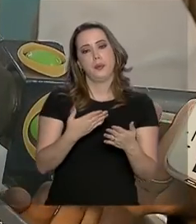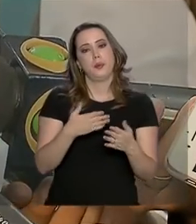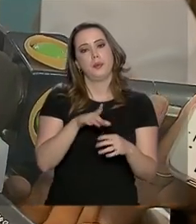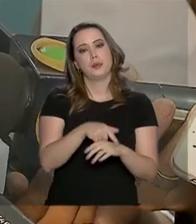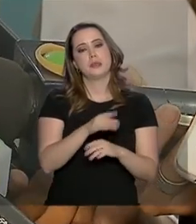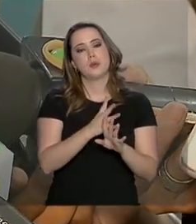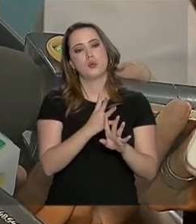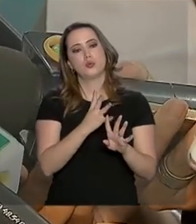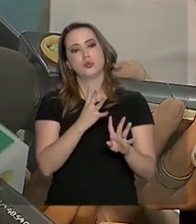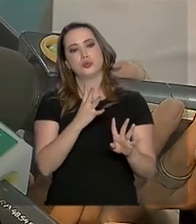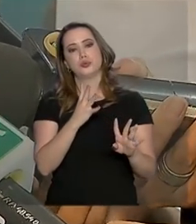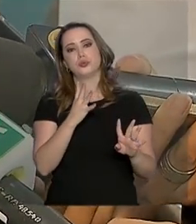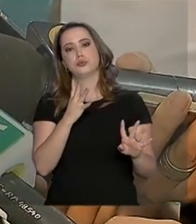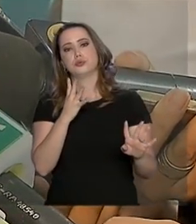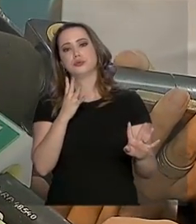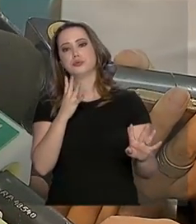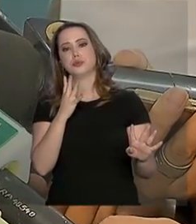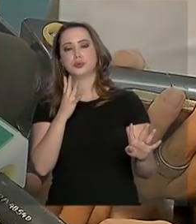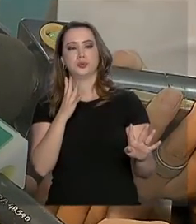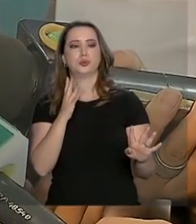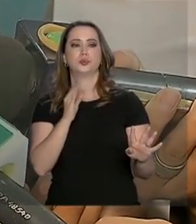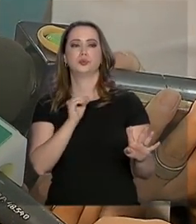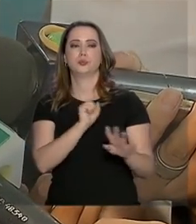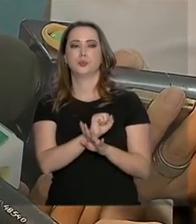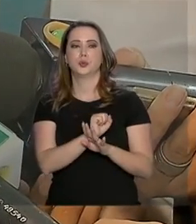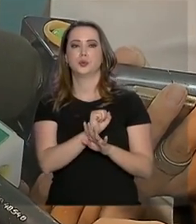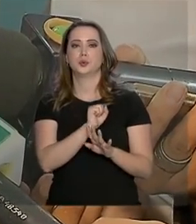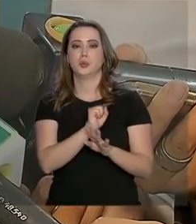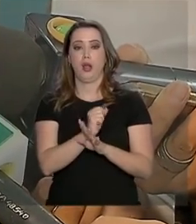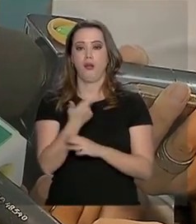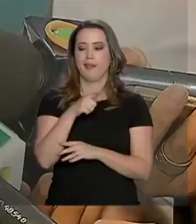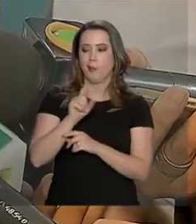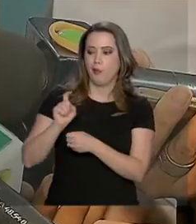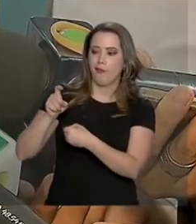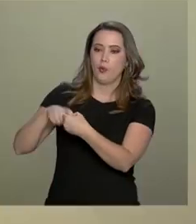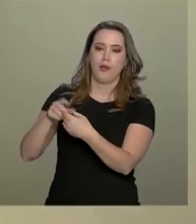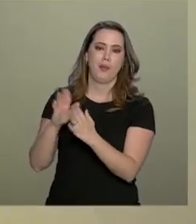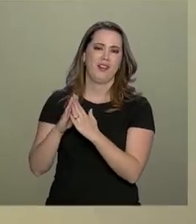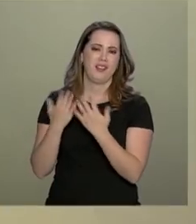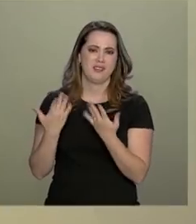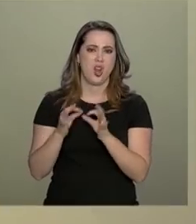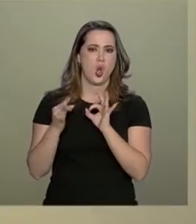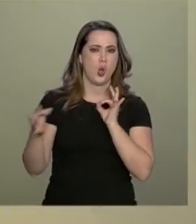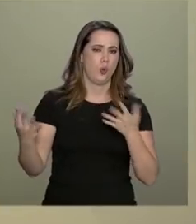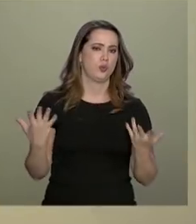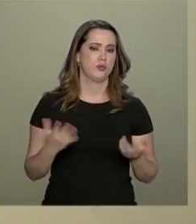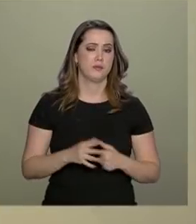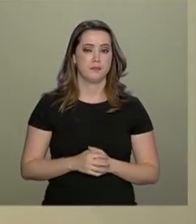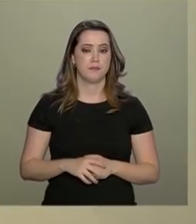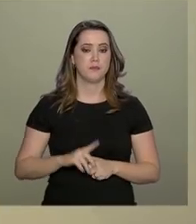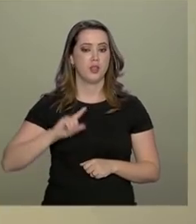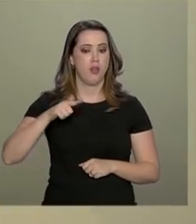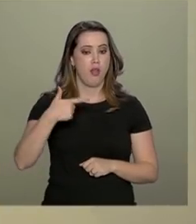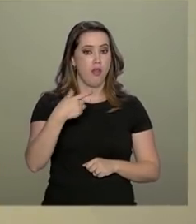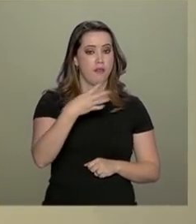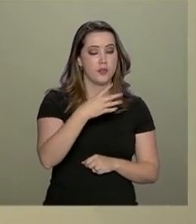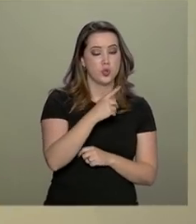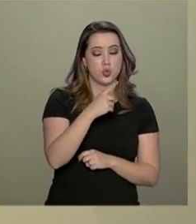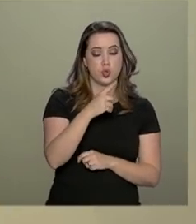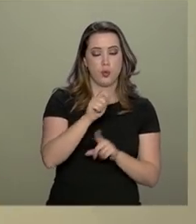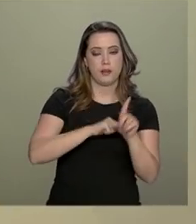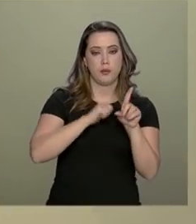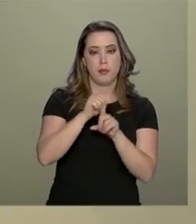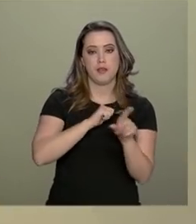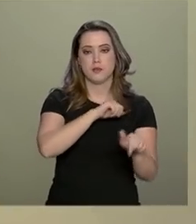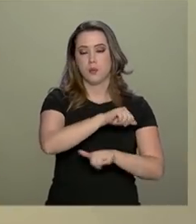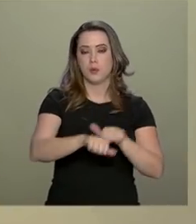dia, né? E para tirar e voltar para sua casa. Nos próximos 24 meses, vamos